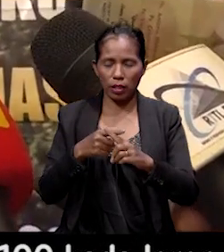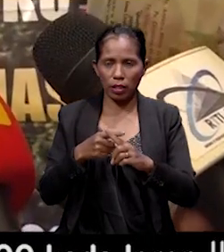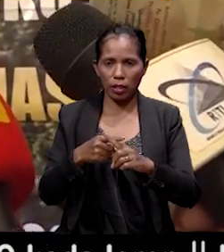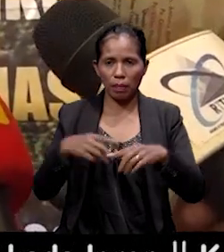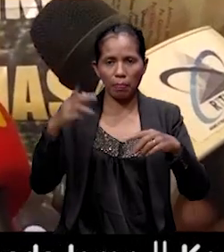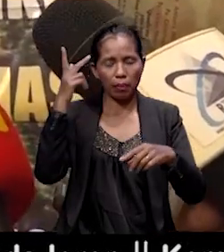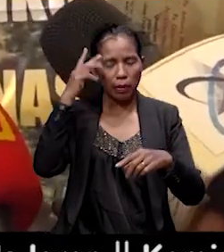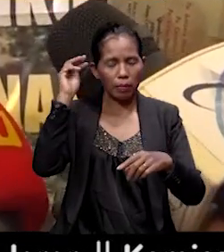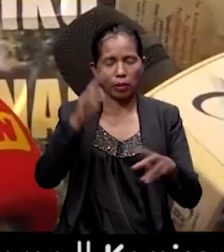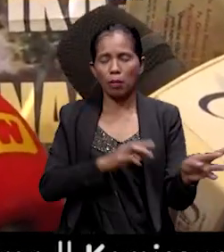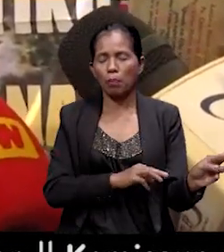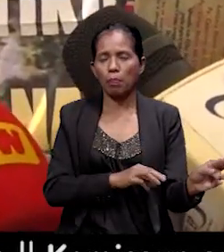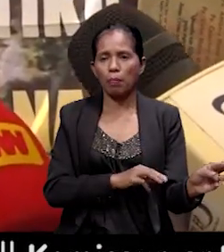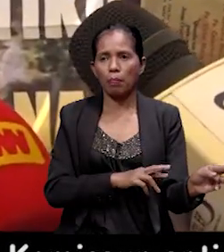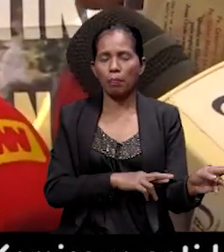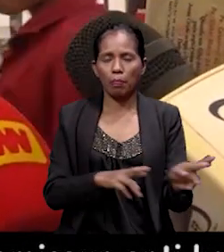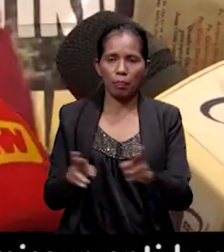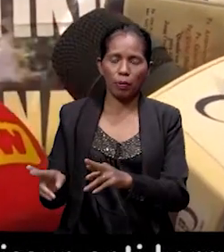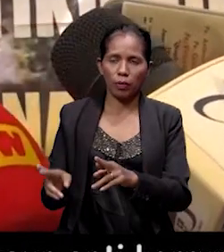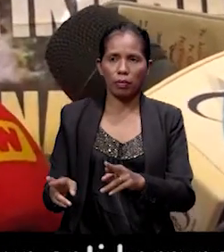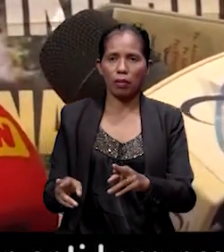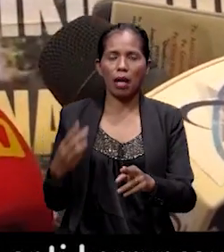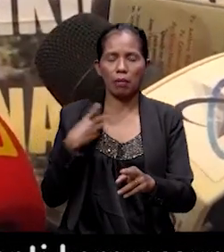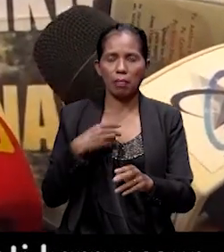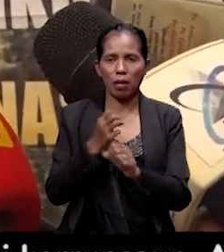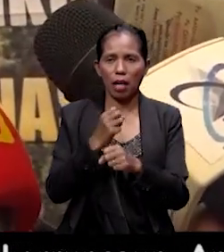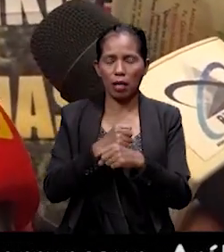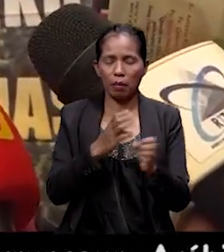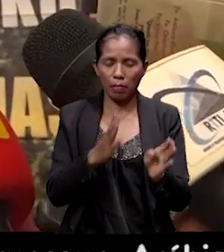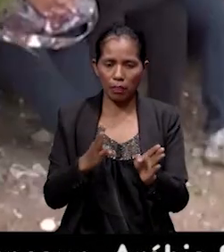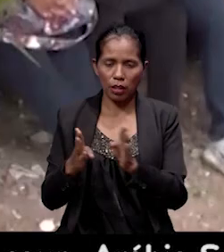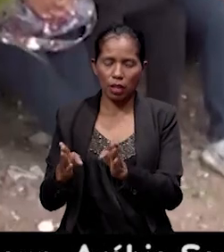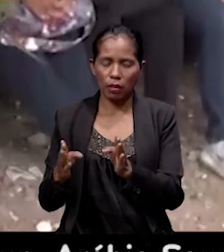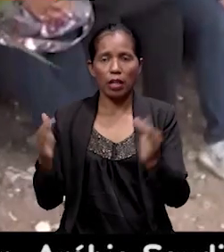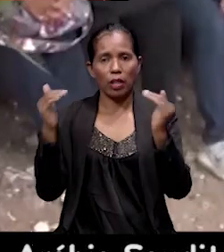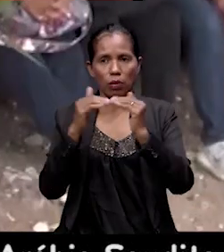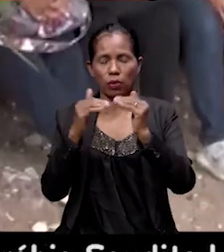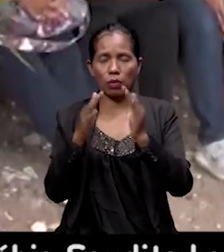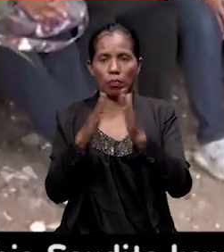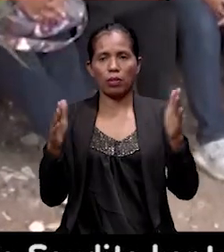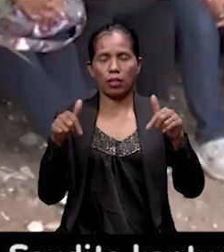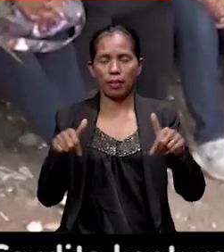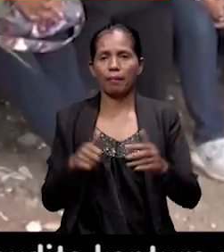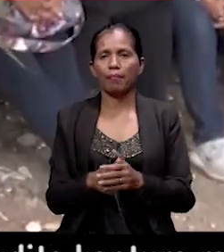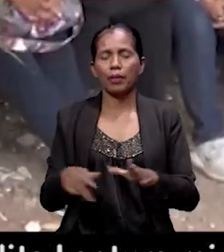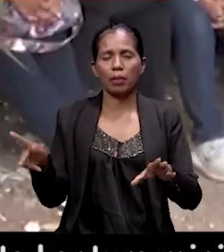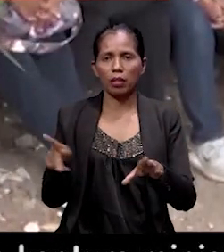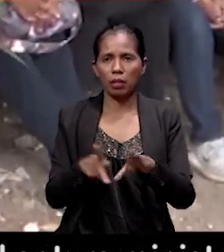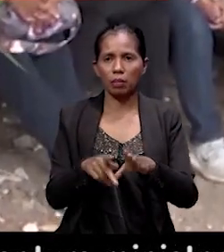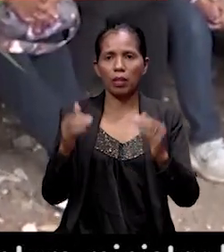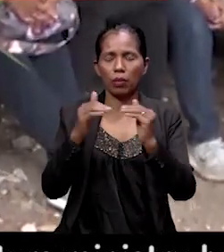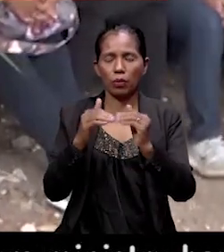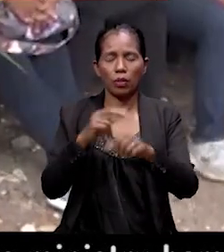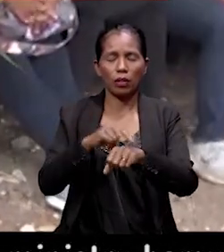to bele participe ne antong ami ho orgulho bel me hal preparação ba iha dialogo da ne participe retiro nacional ne